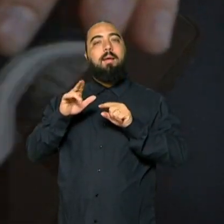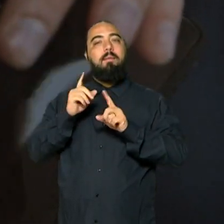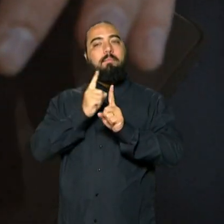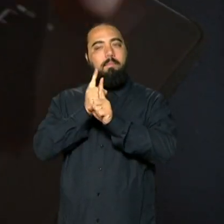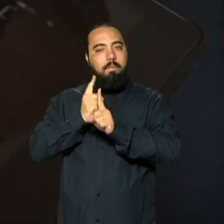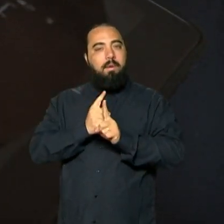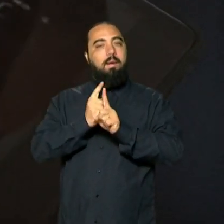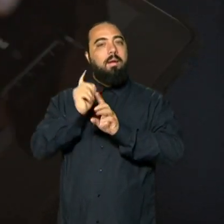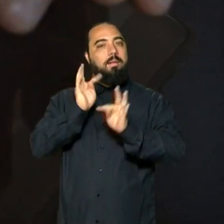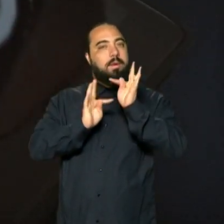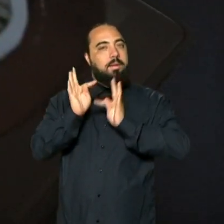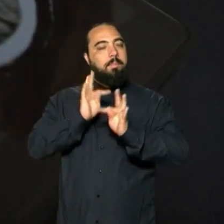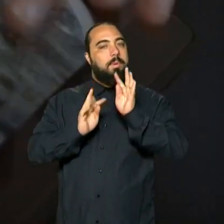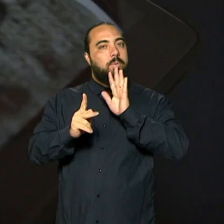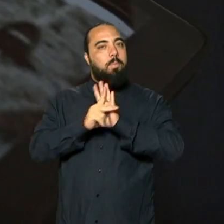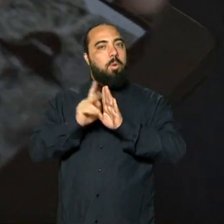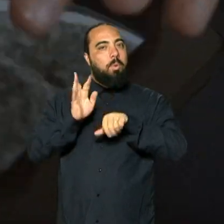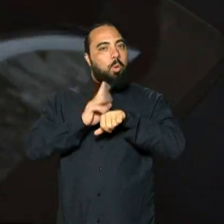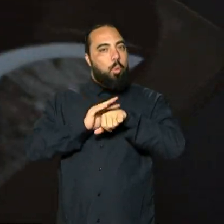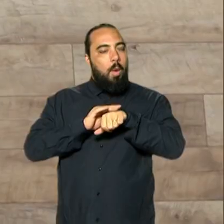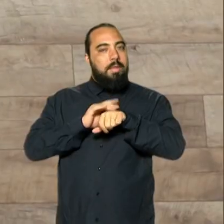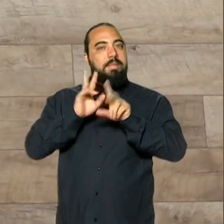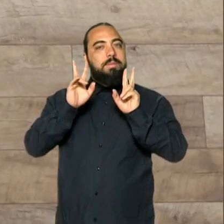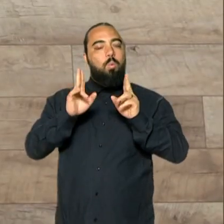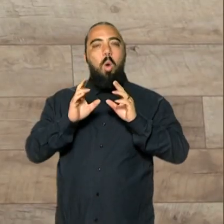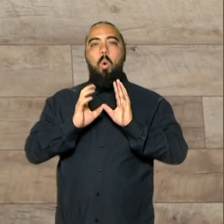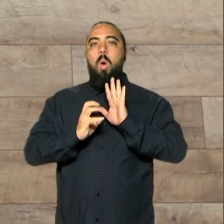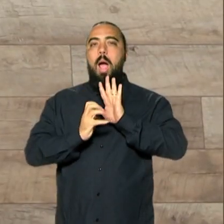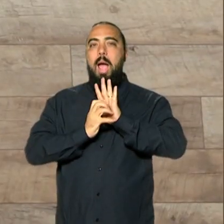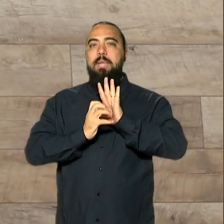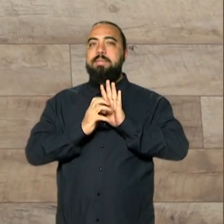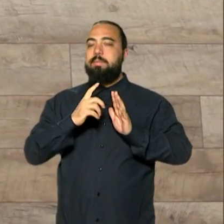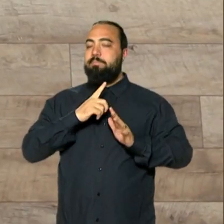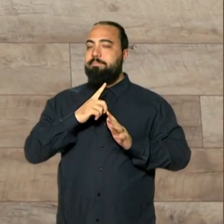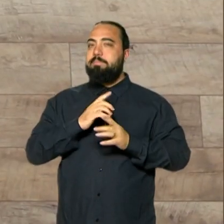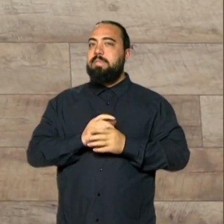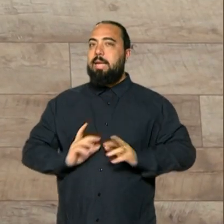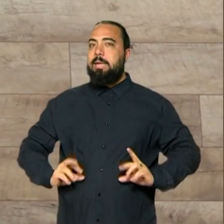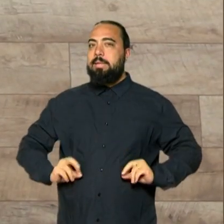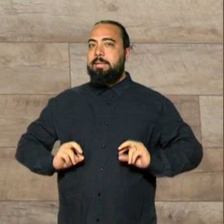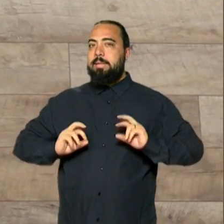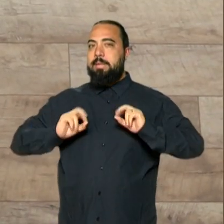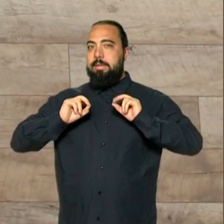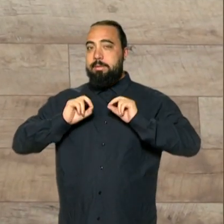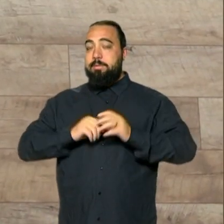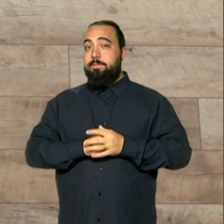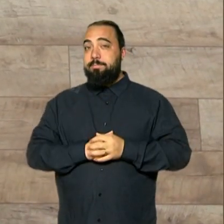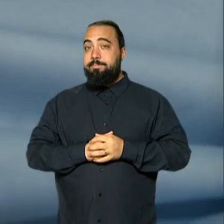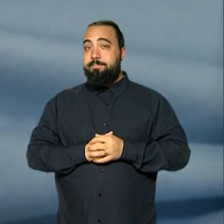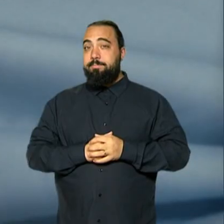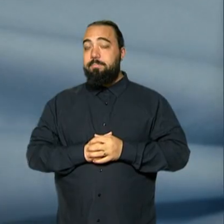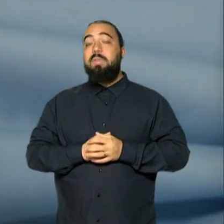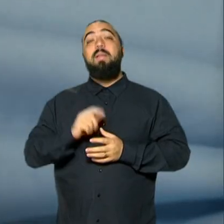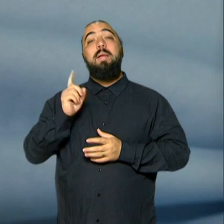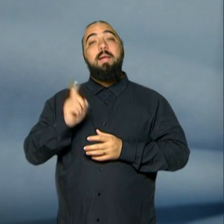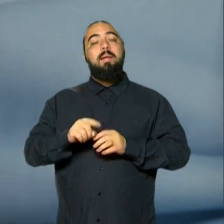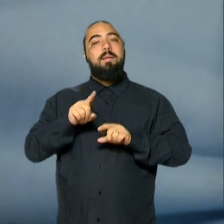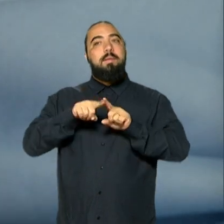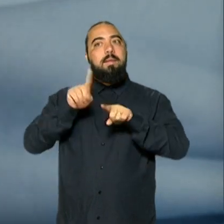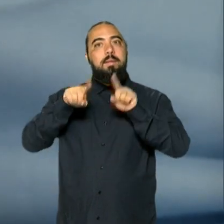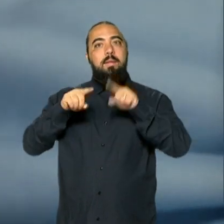detecção e tratamento de doenças como câncer. Segundo dados da Sociedade Brasileira de Medicina Nuclear, o Brasil